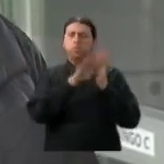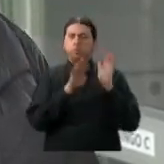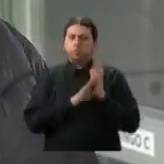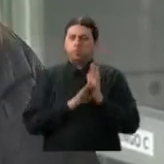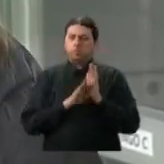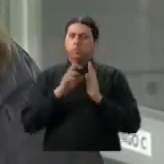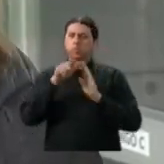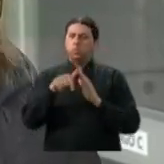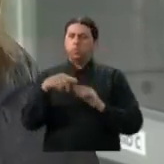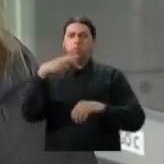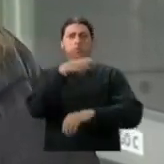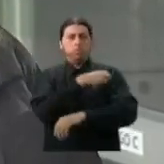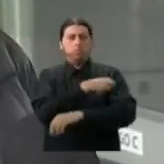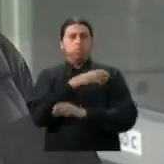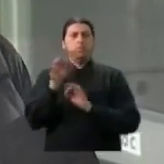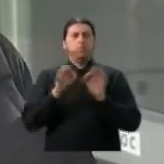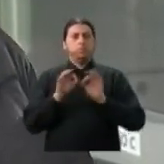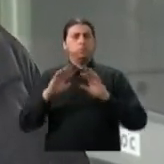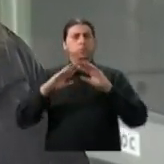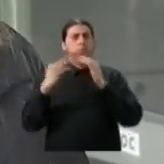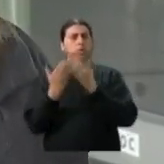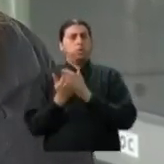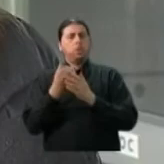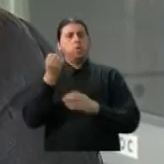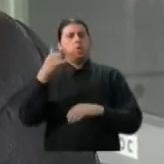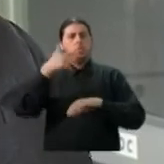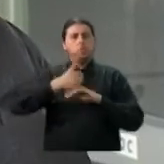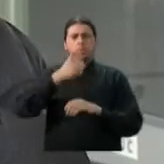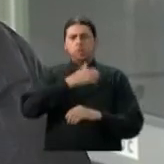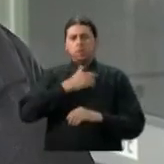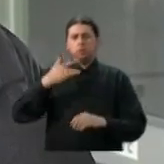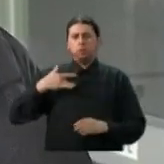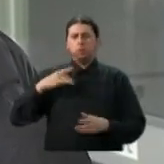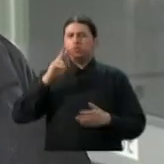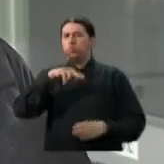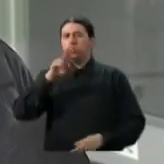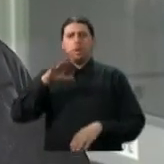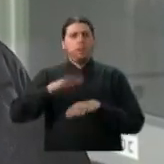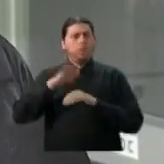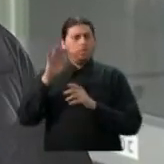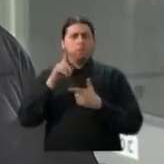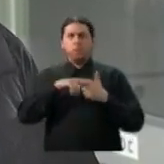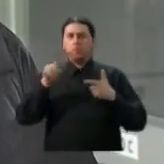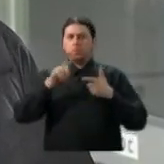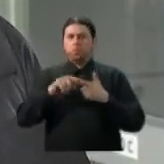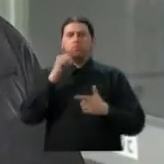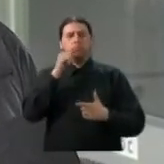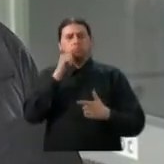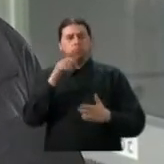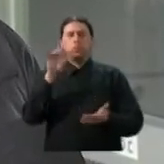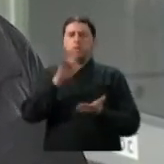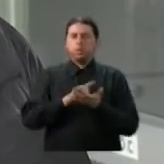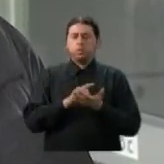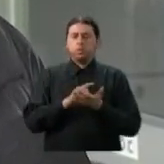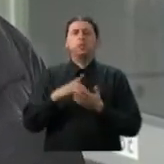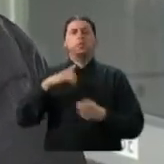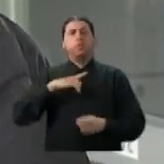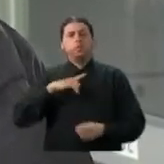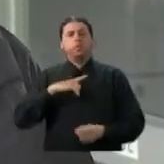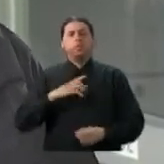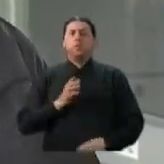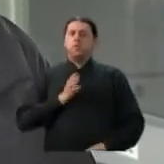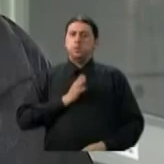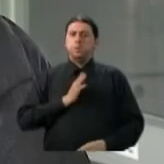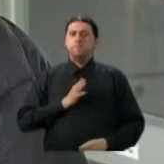na vacinação feita em escola ou em posto, não se teve mais nenhum evento adverso grave, que no caso foram choques